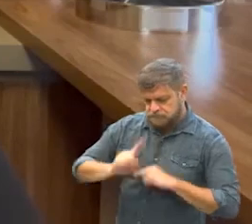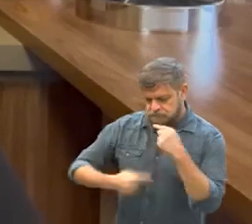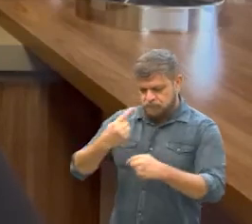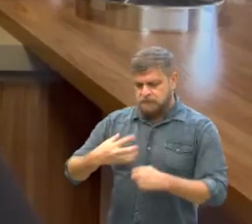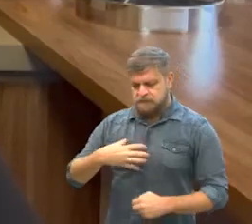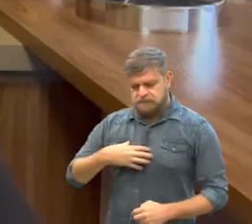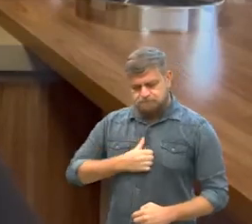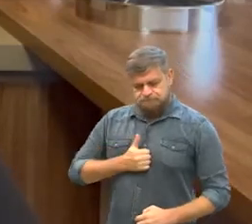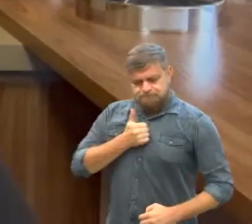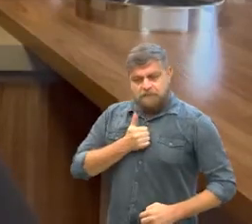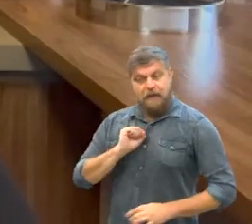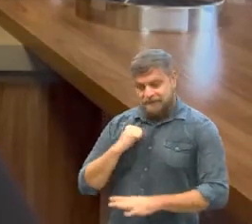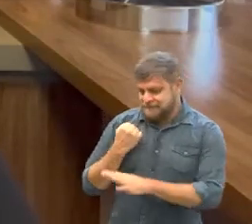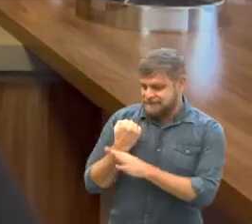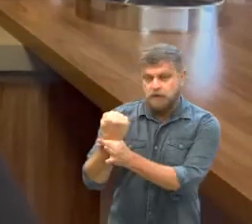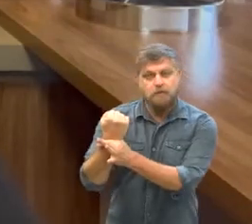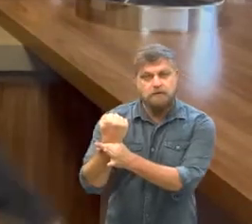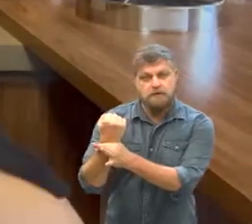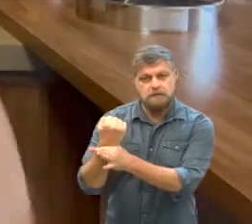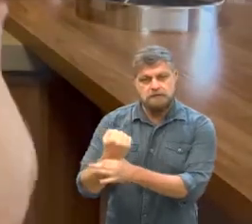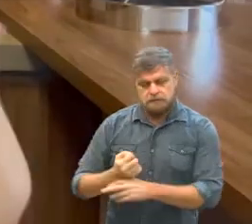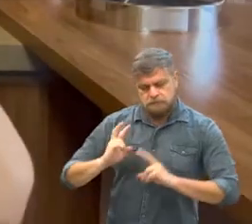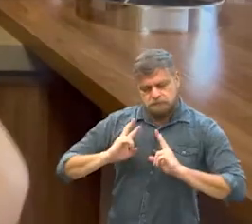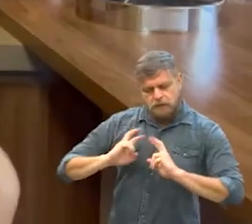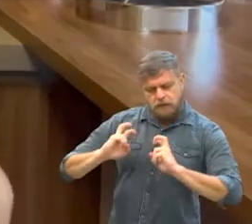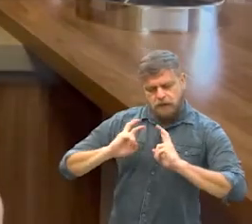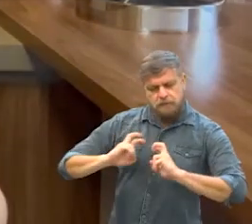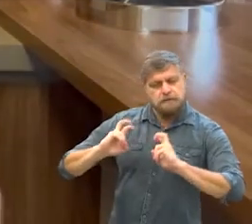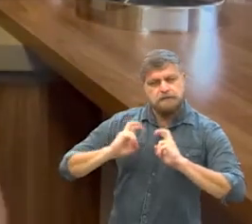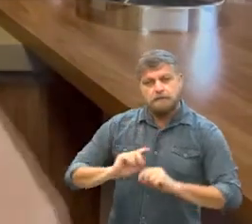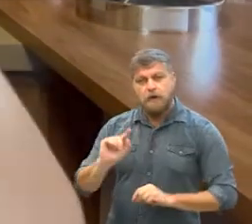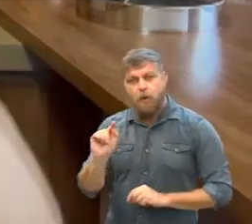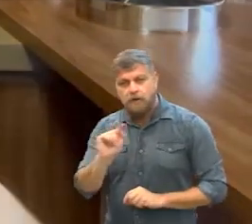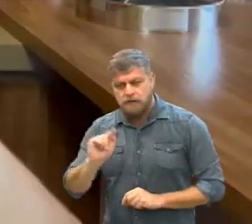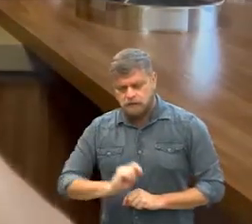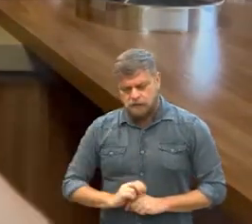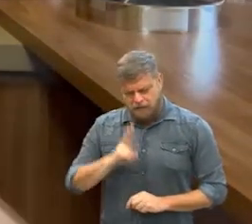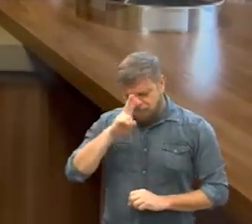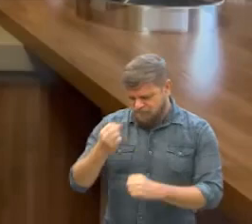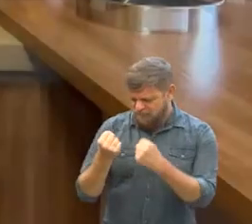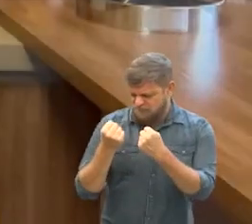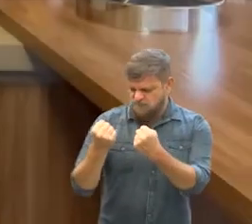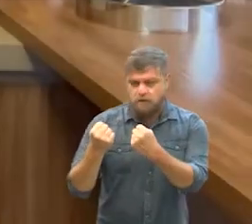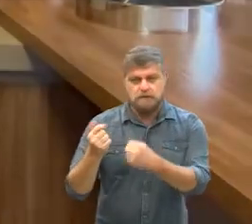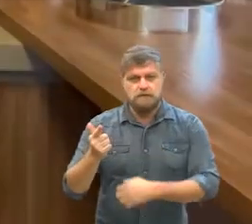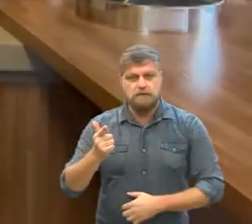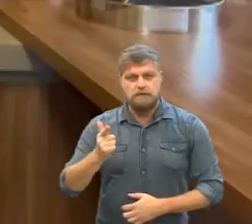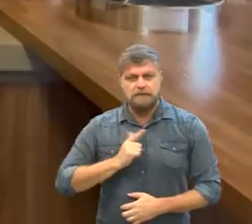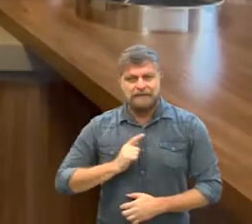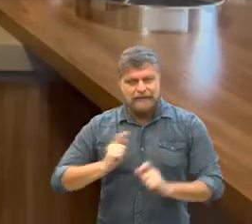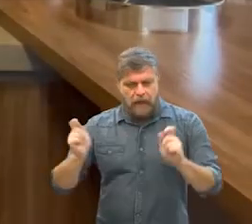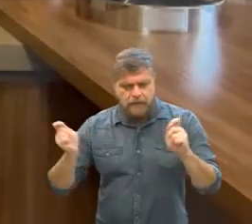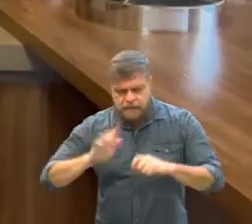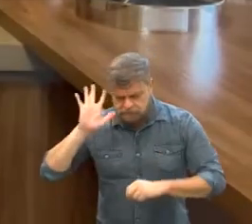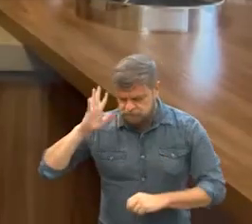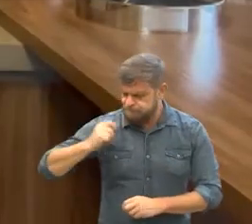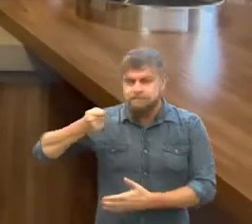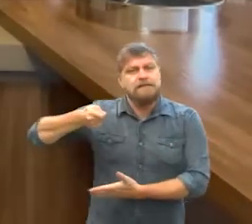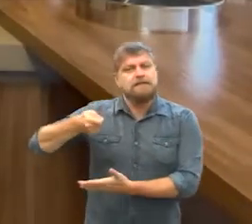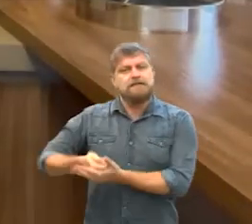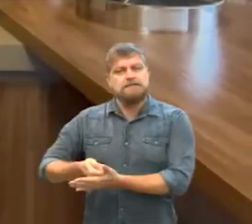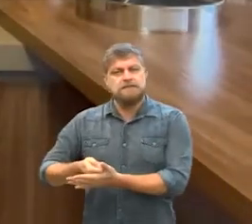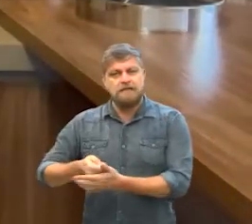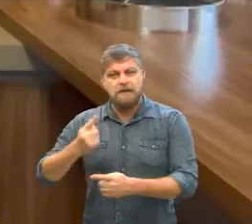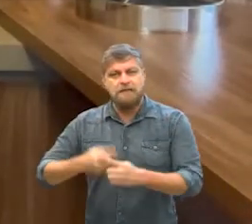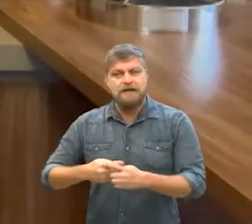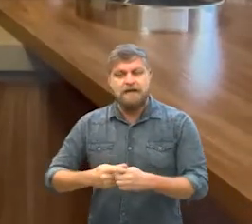com que ela se sinta mais segura, né? Porque ela começa a ver e enxergar o poder dela tanto de